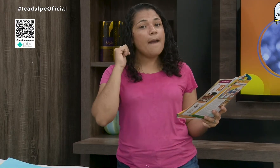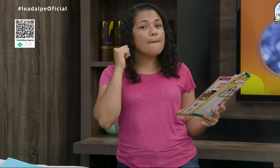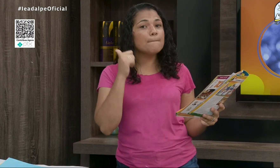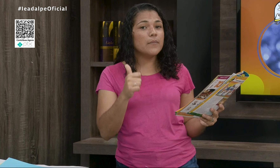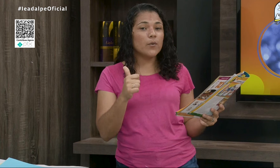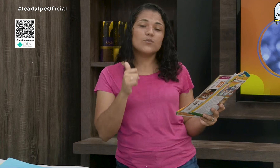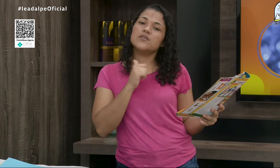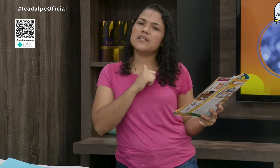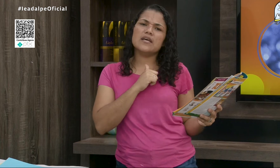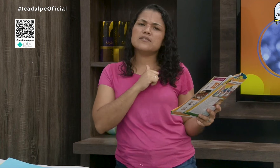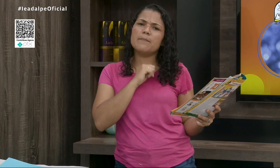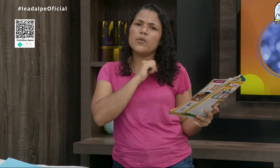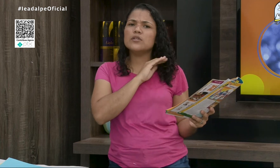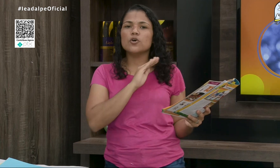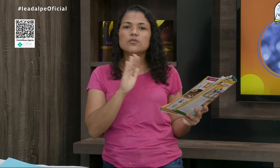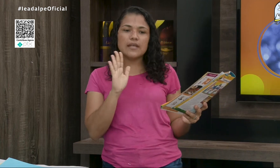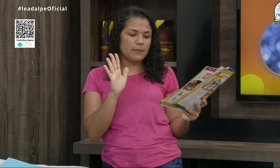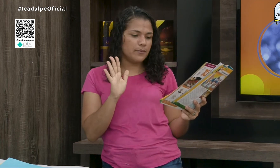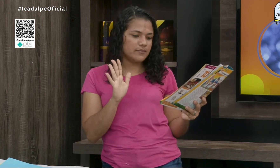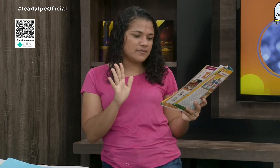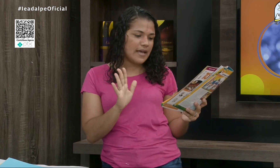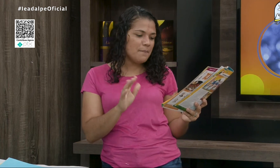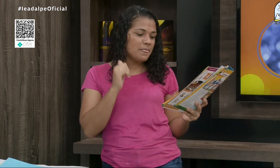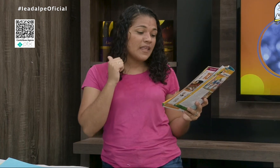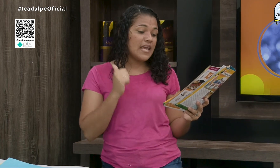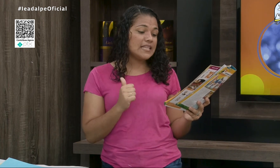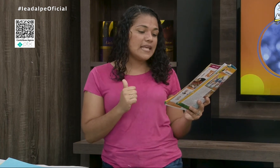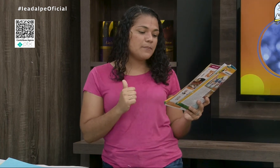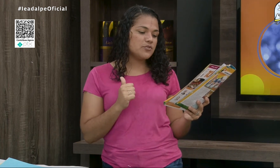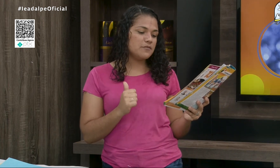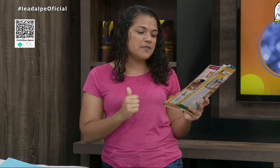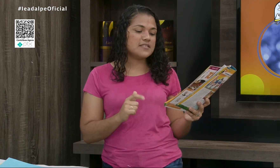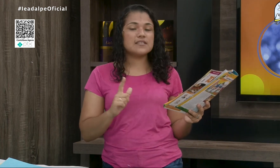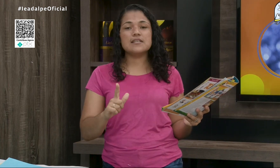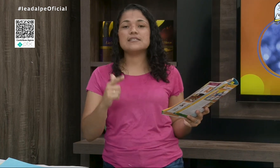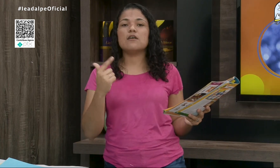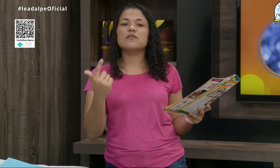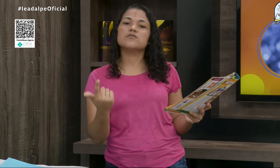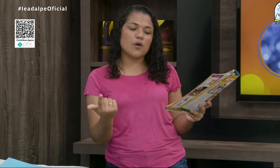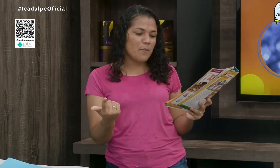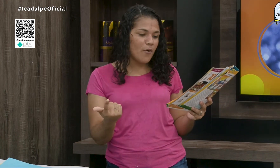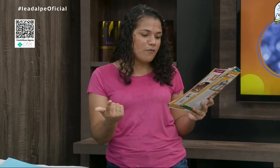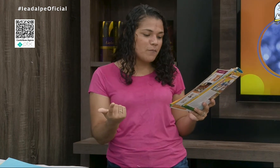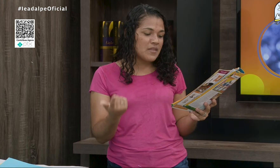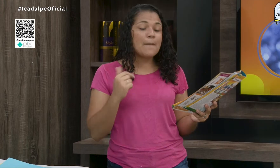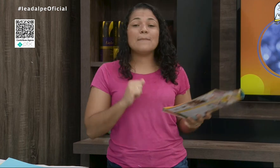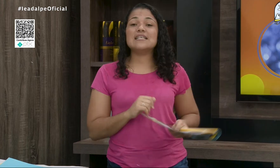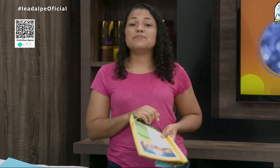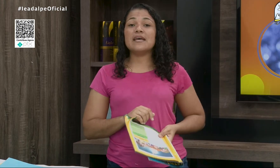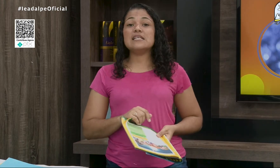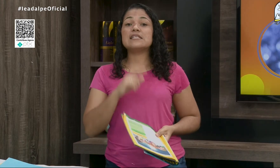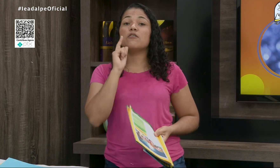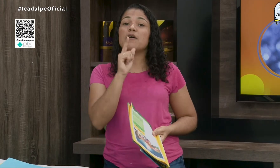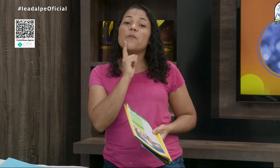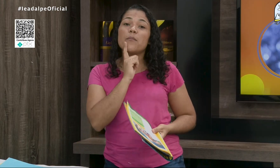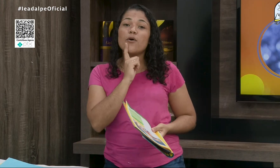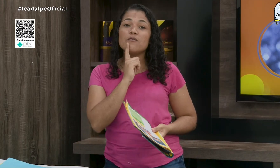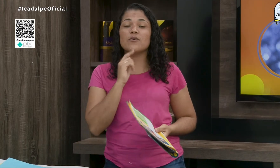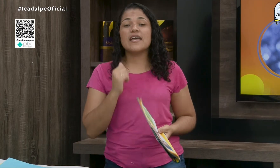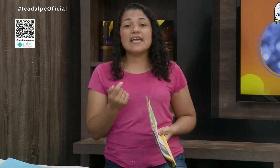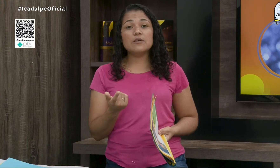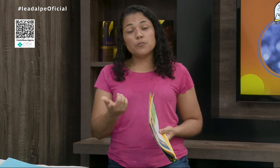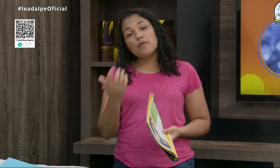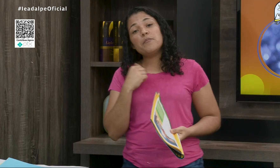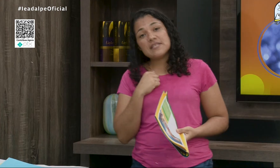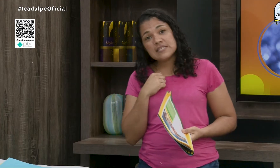ele é bom. O Senhor Deus é bom em todo tempo, tá? Em tempos difíceis, ele salva o seu povo. Mas para ele salvar o